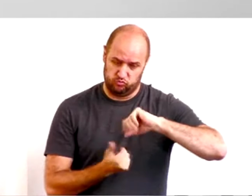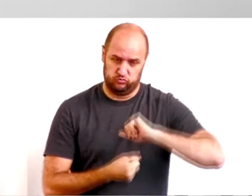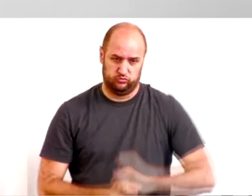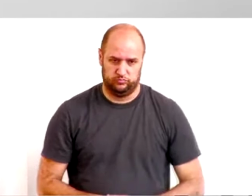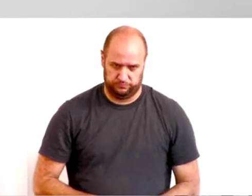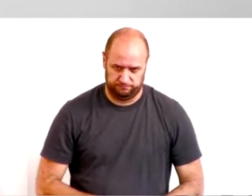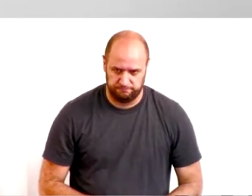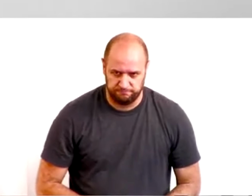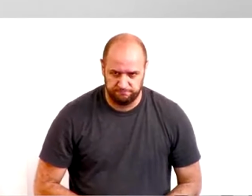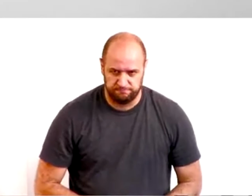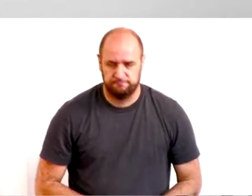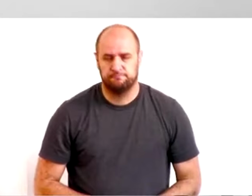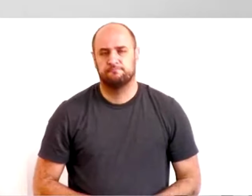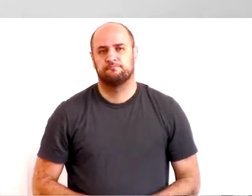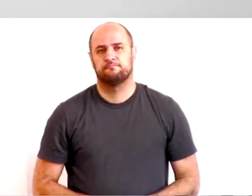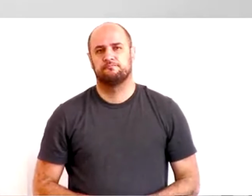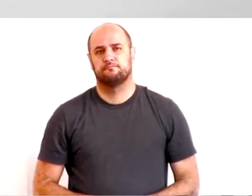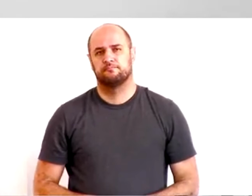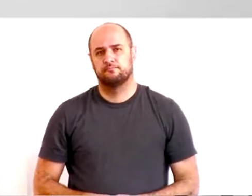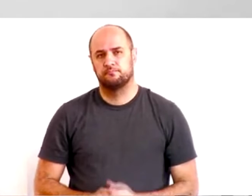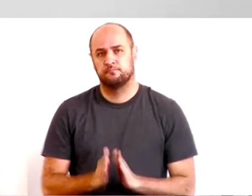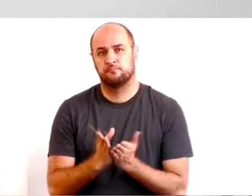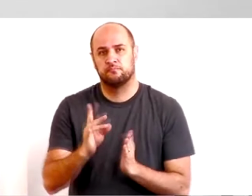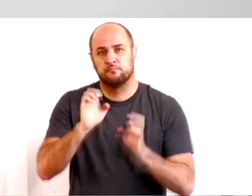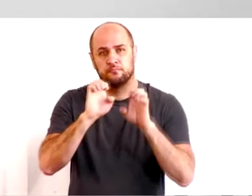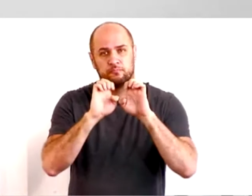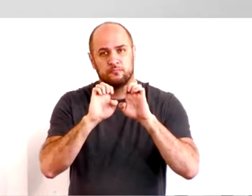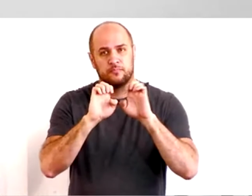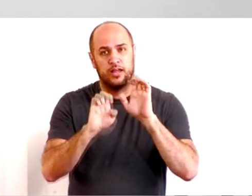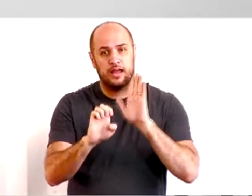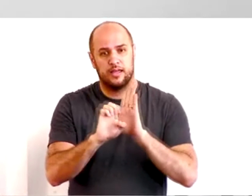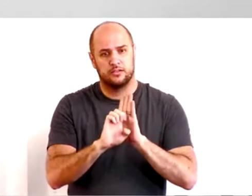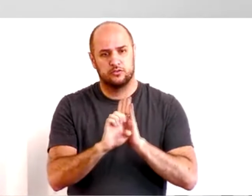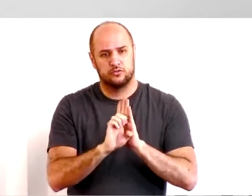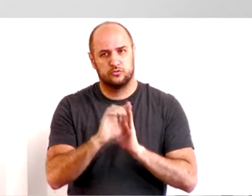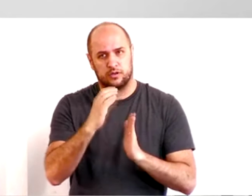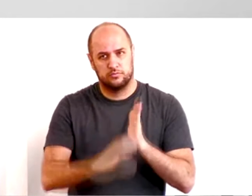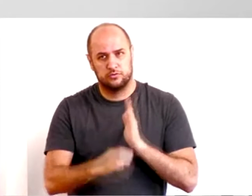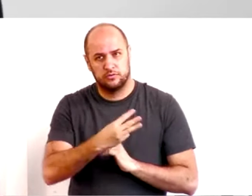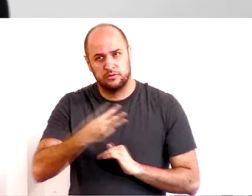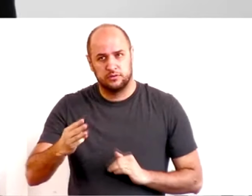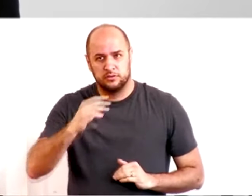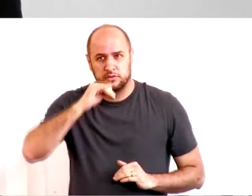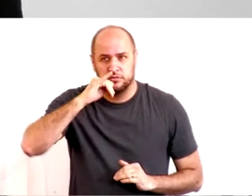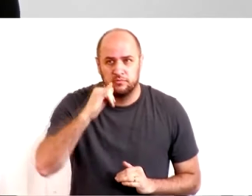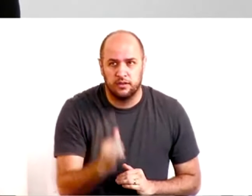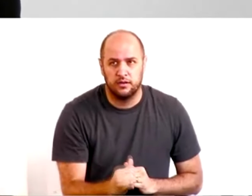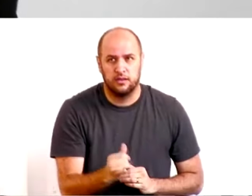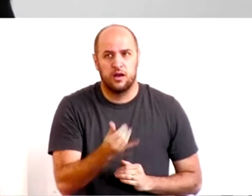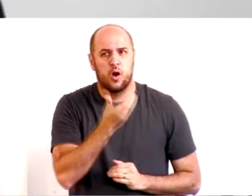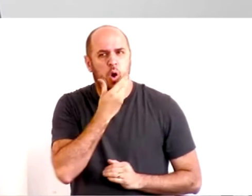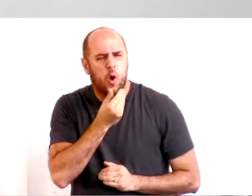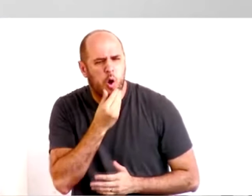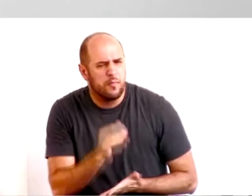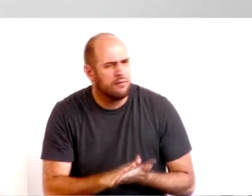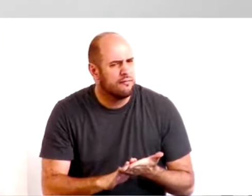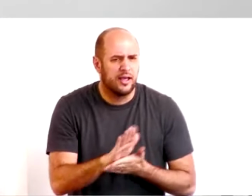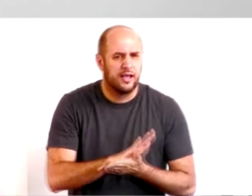vida. O texto de Êxodo, capítulo 33, nos diz que nenhum homem pode